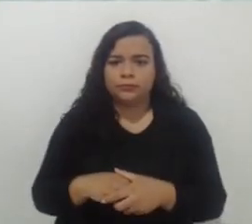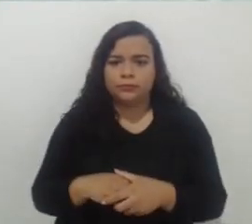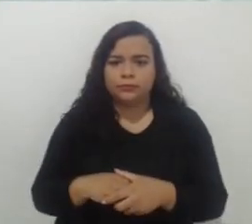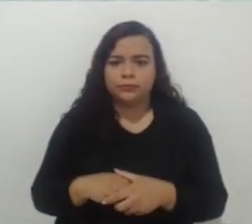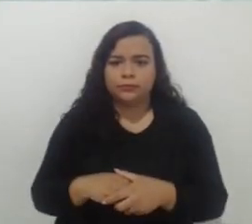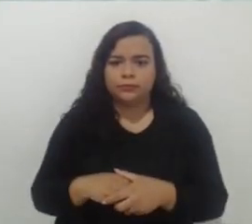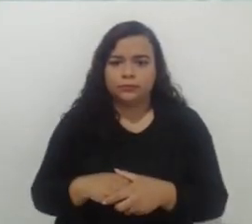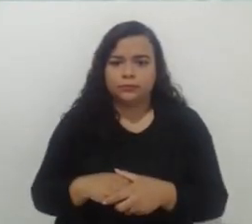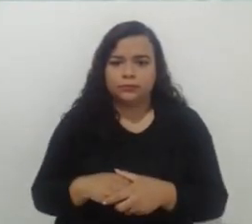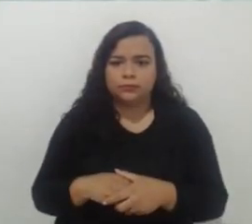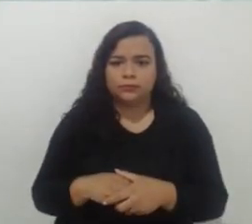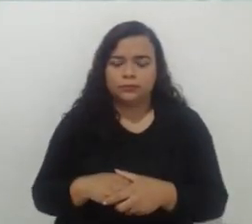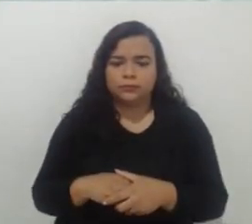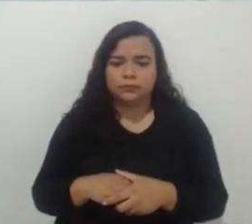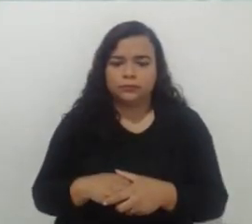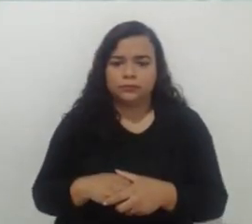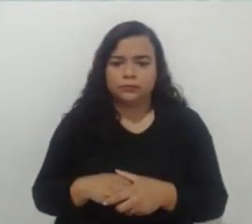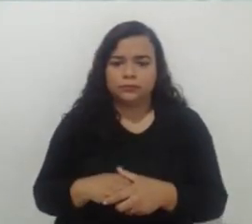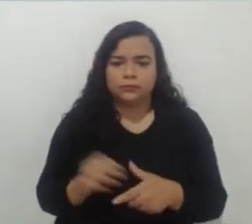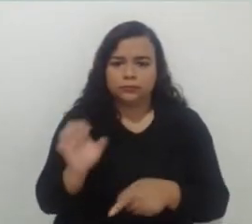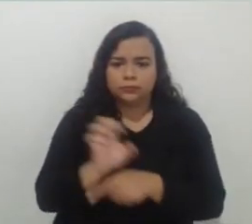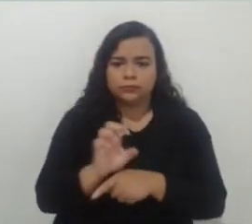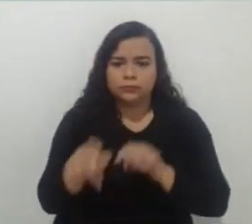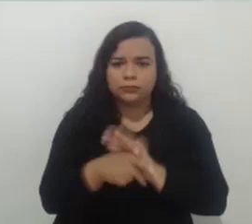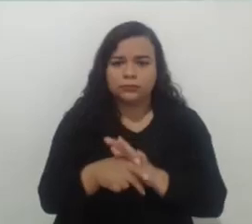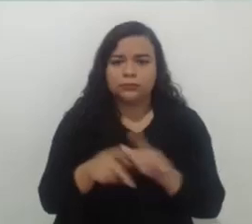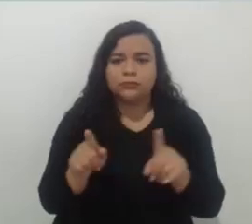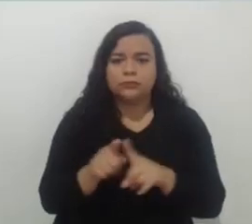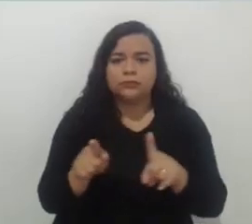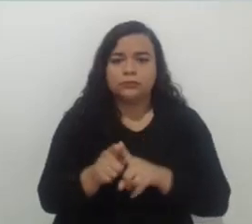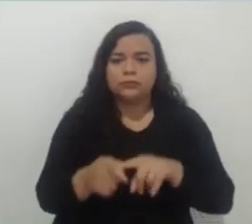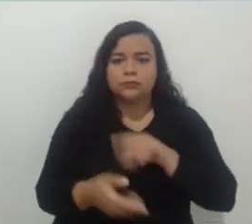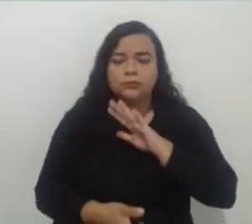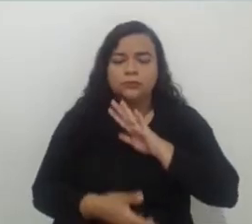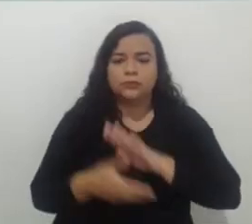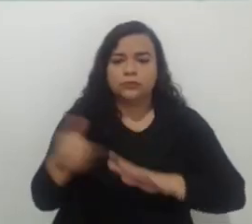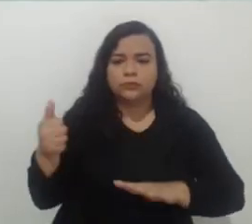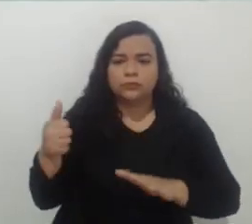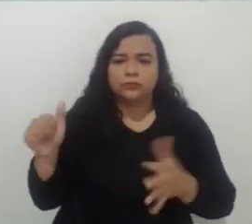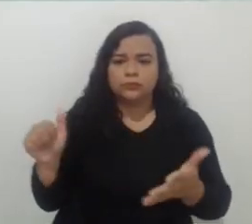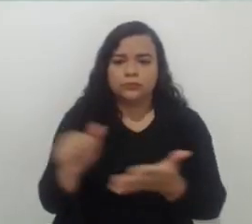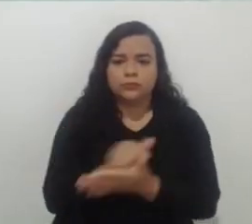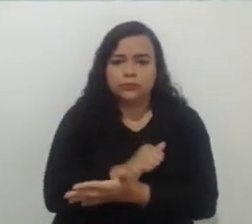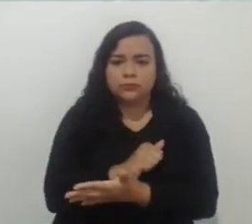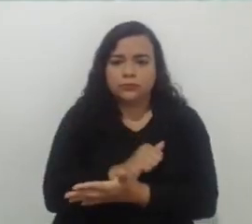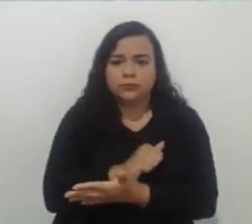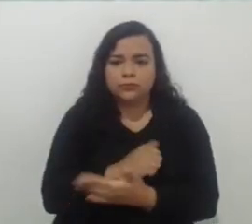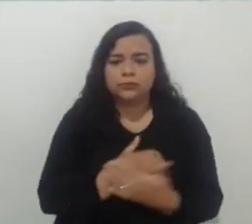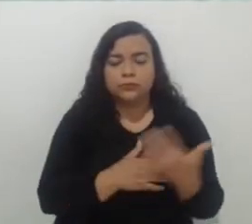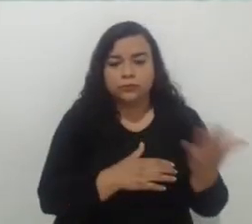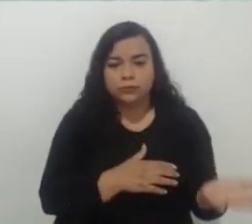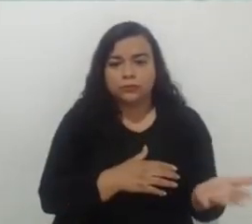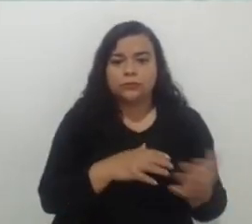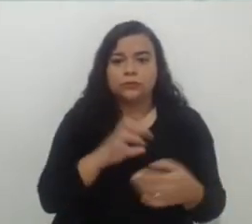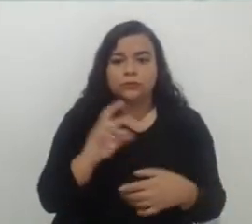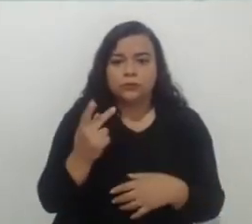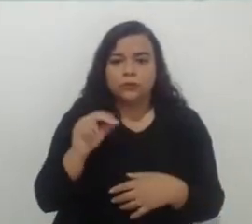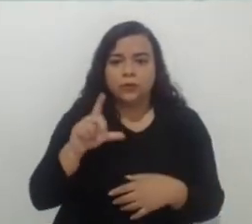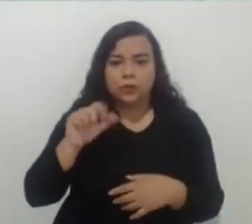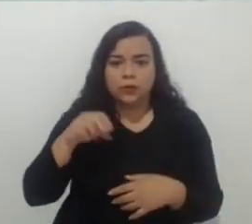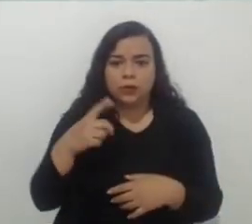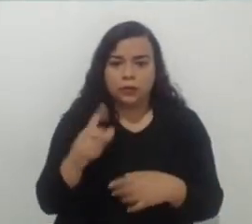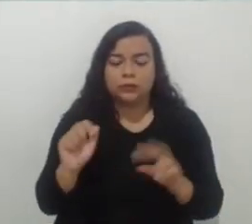do Estado. E excluiu o ponto de Holanda em face de ter vendido o crédito e só posteriormente ter